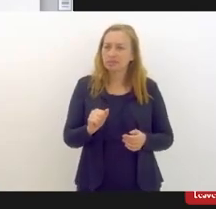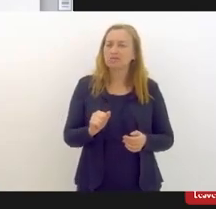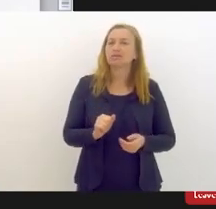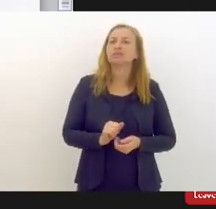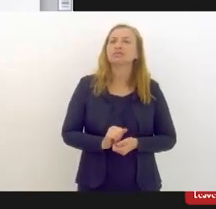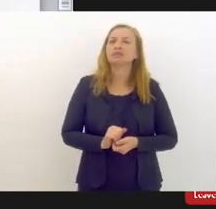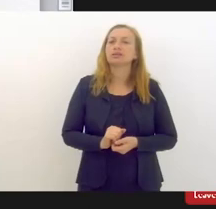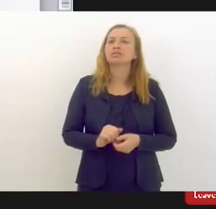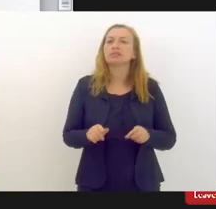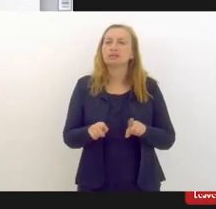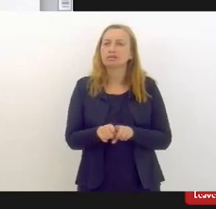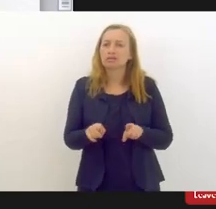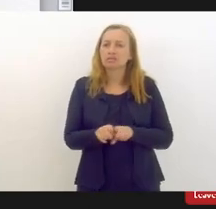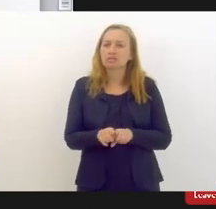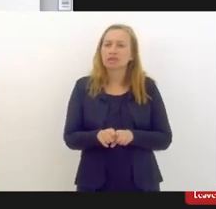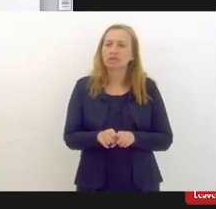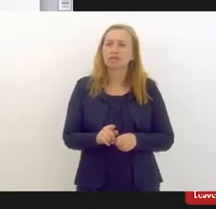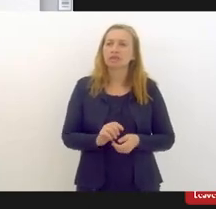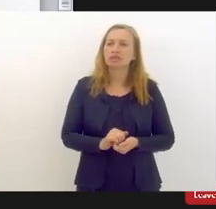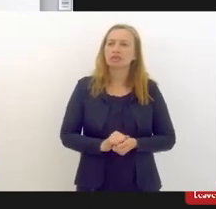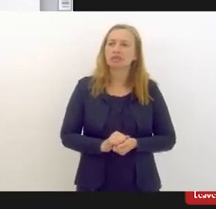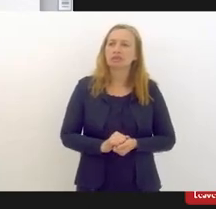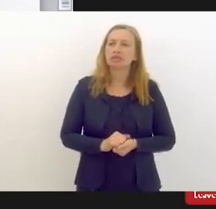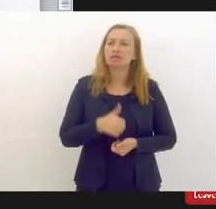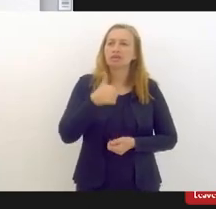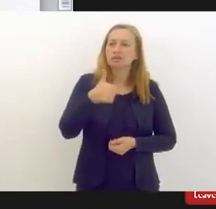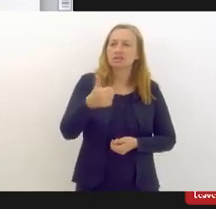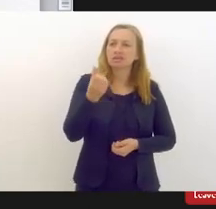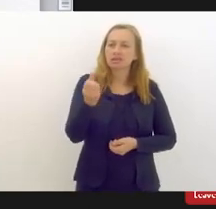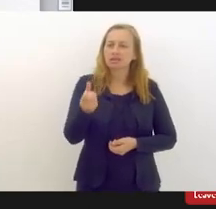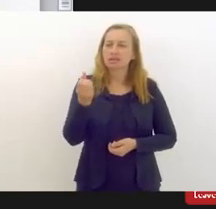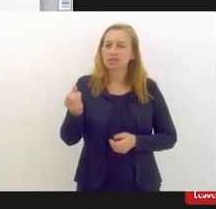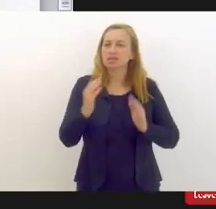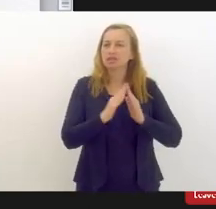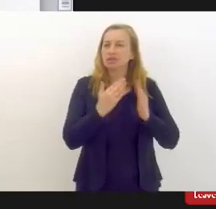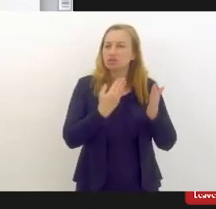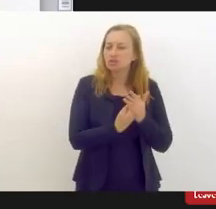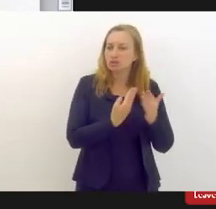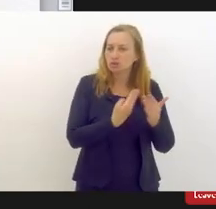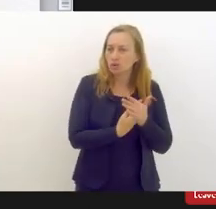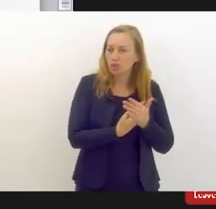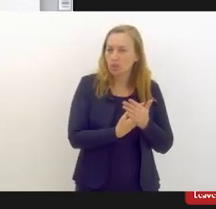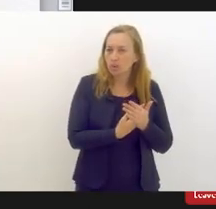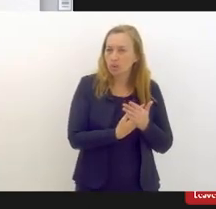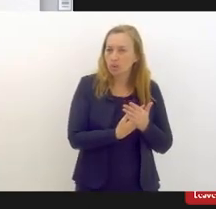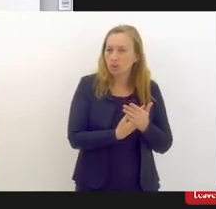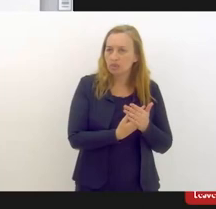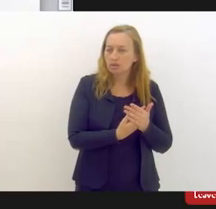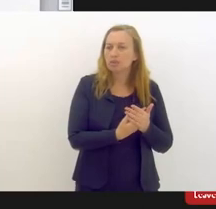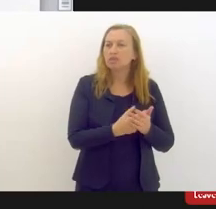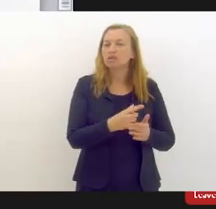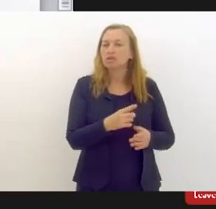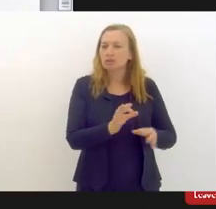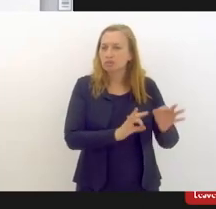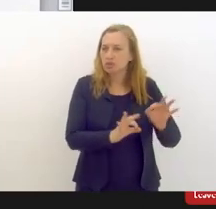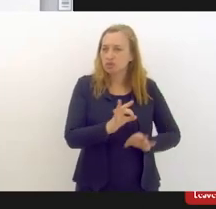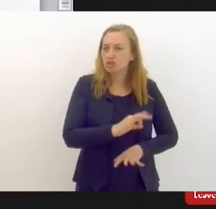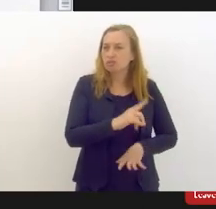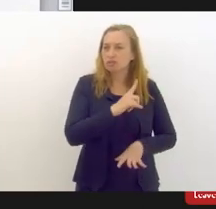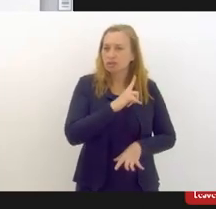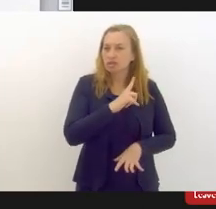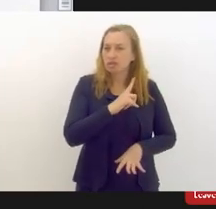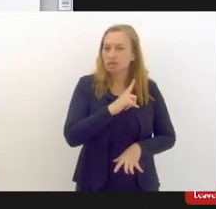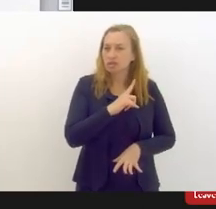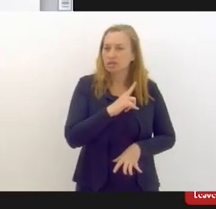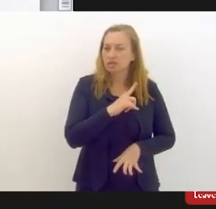né? E também no campo cultural. Nós temos 166 escolas atendidas pelo projeto, e